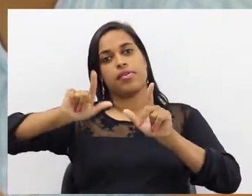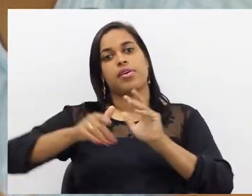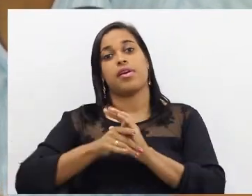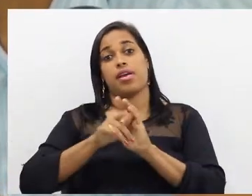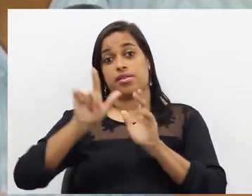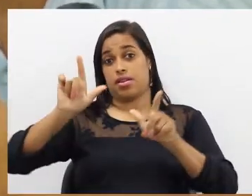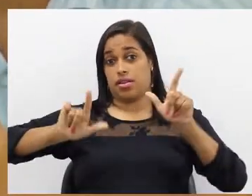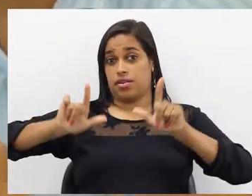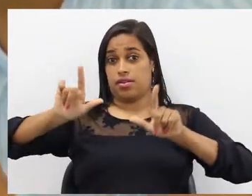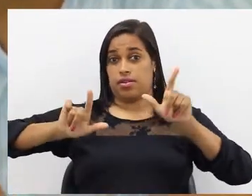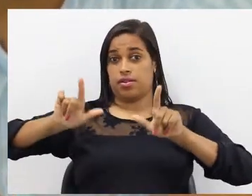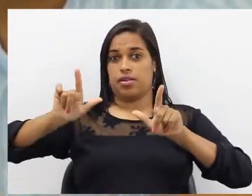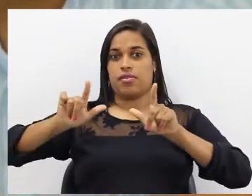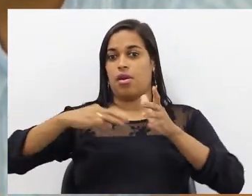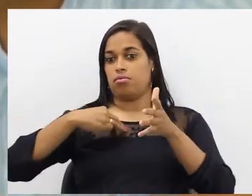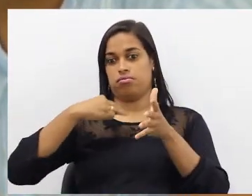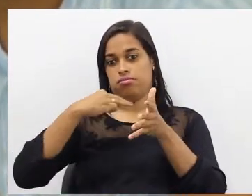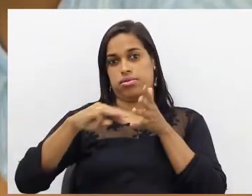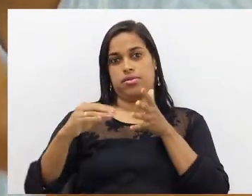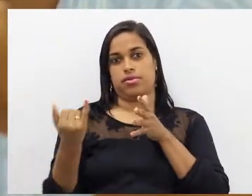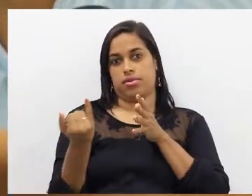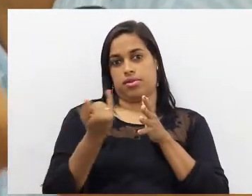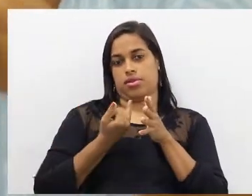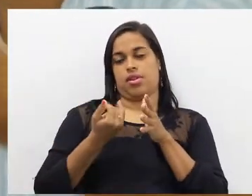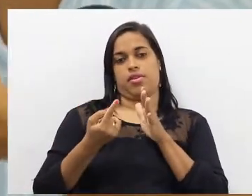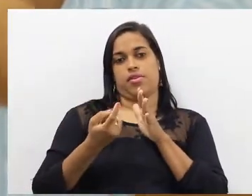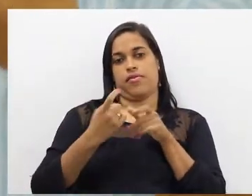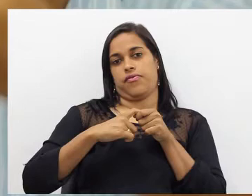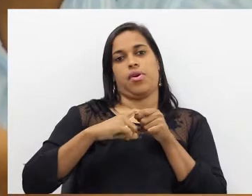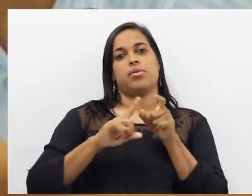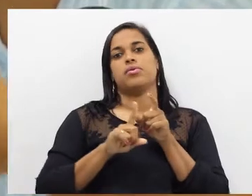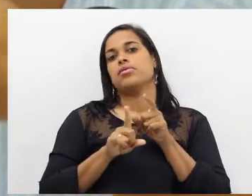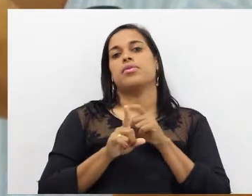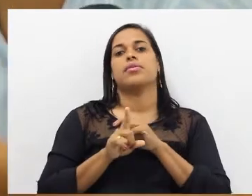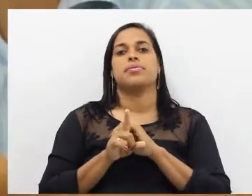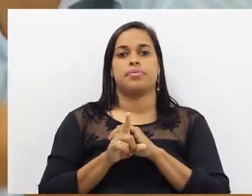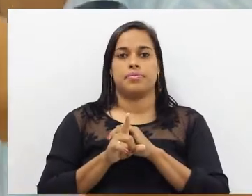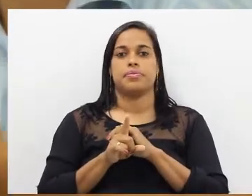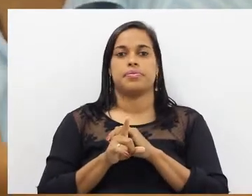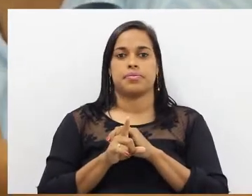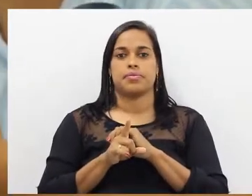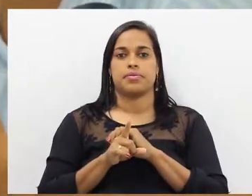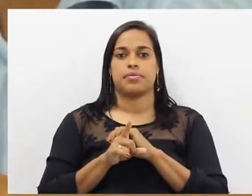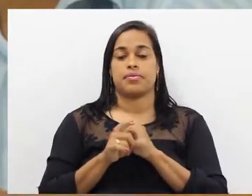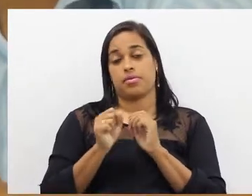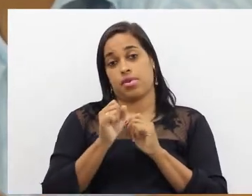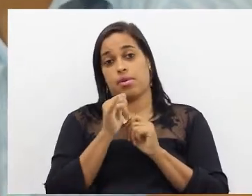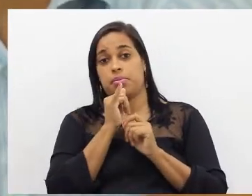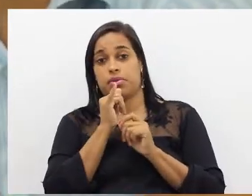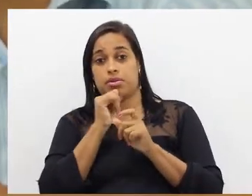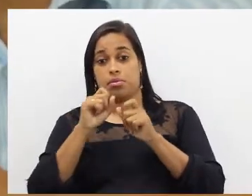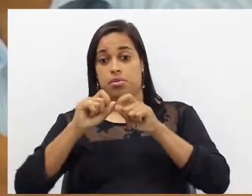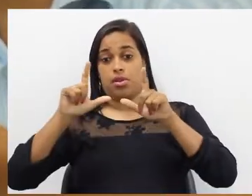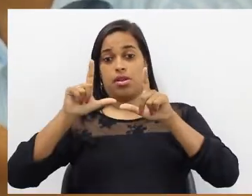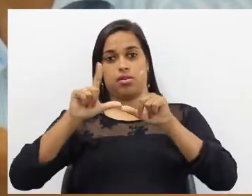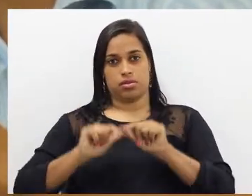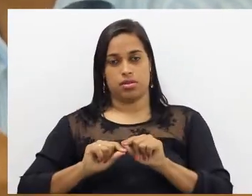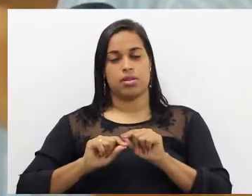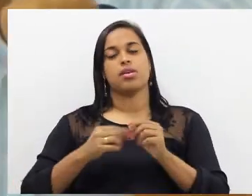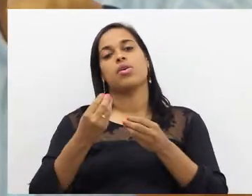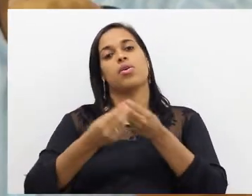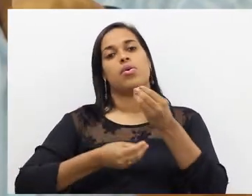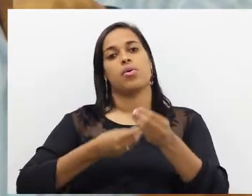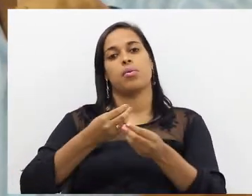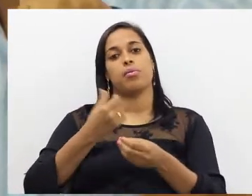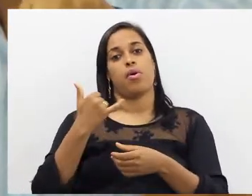a sua TV não envia dados de volta para ele. Você apenas aumenta, diminui o canal, desliga, liga, e o controle